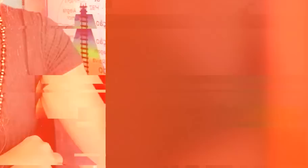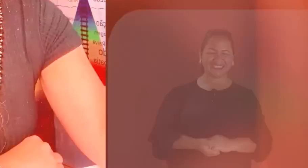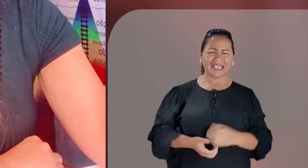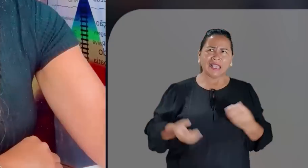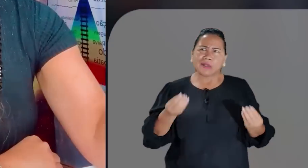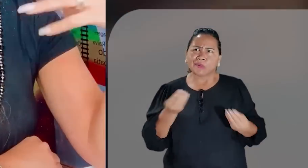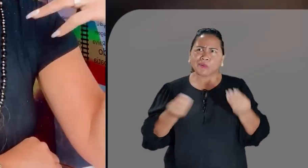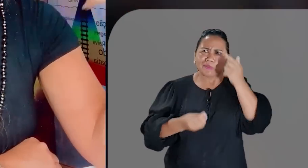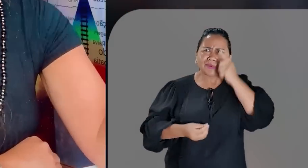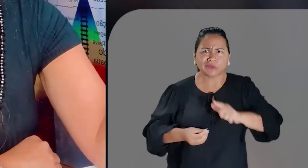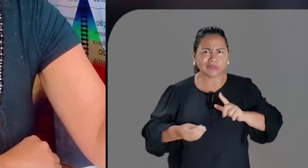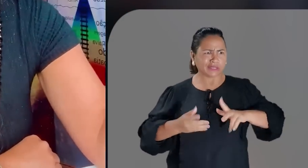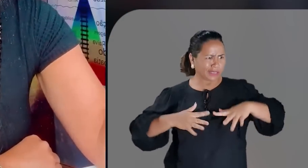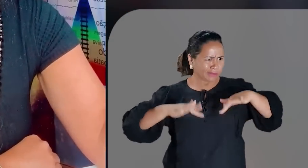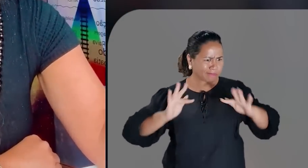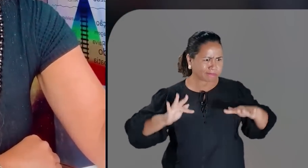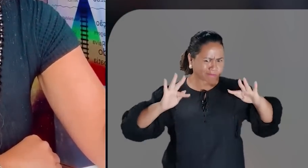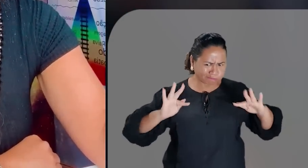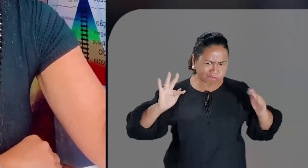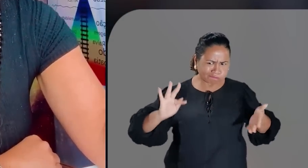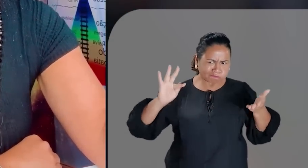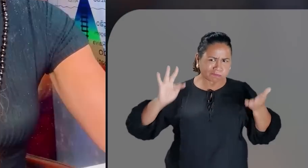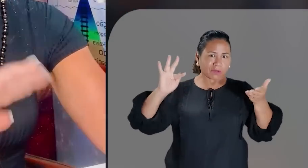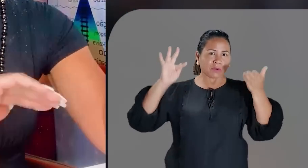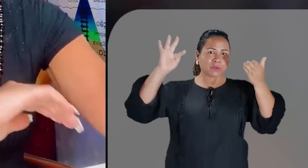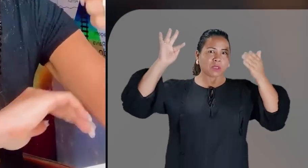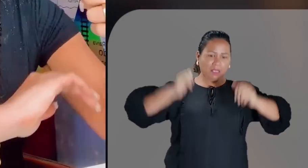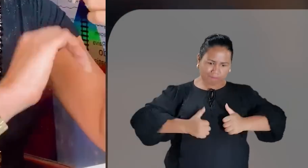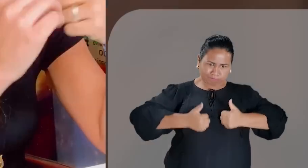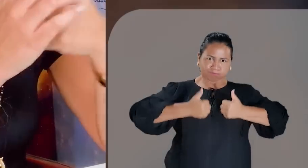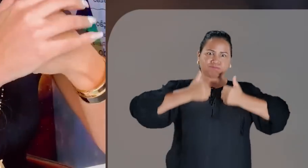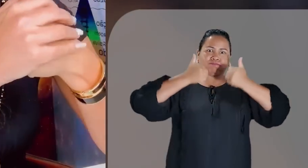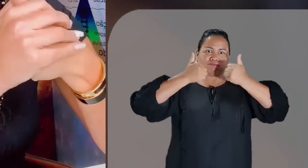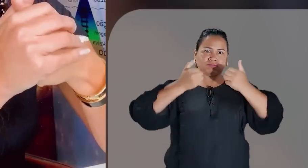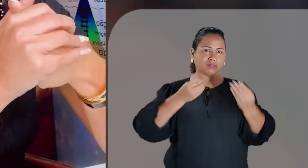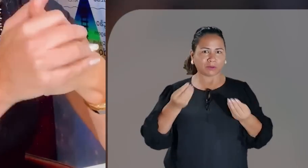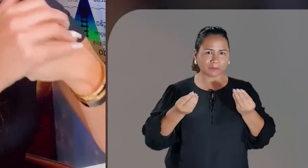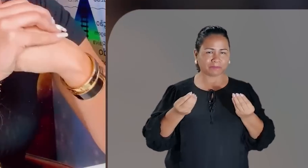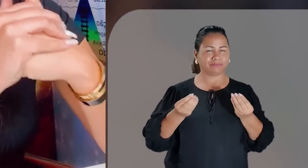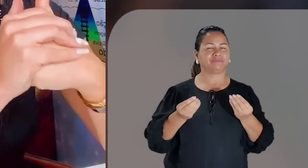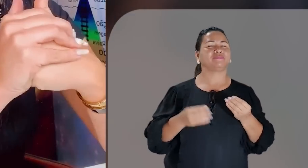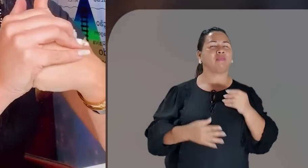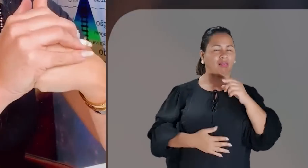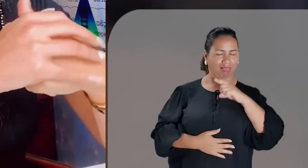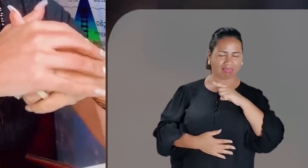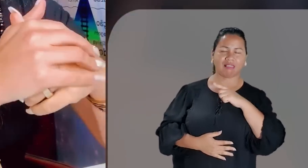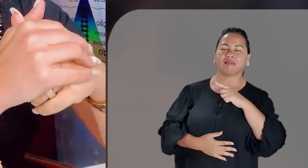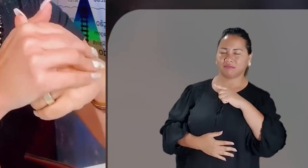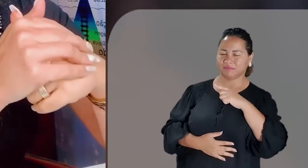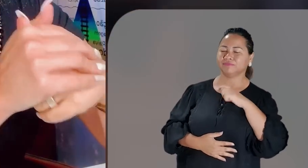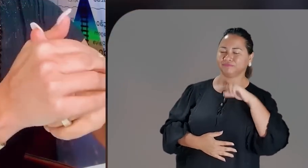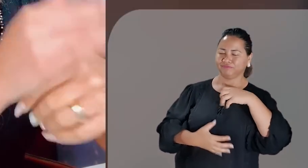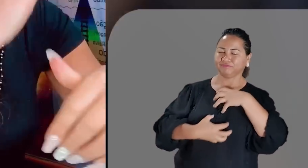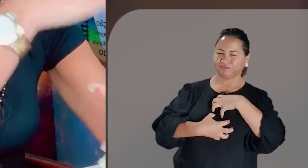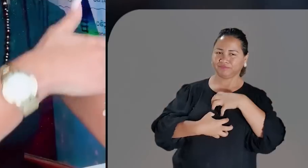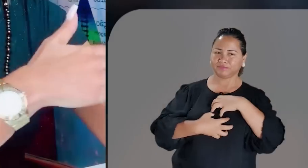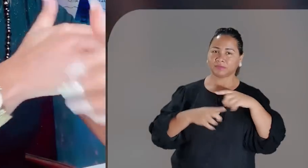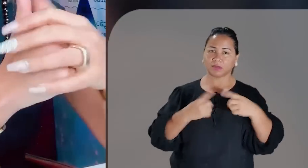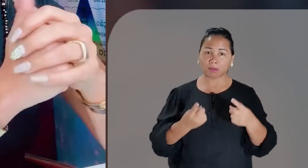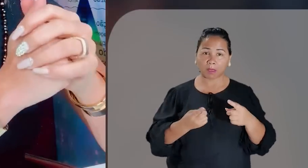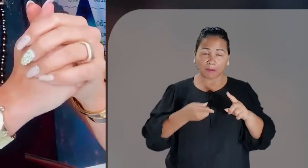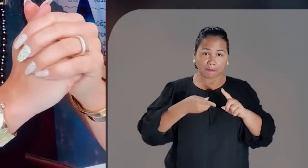luz. Como manter a vibração elevada? Existe como manter frequência? Existe. Mas para isso